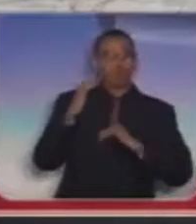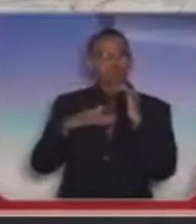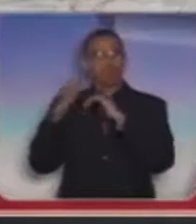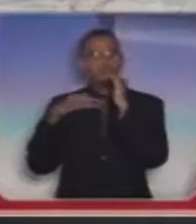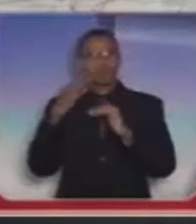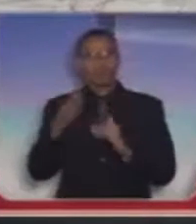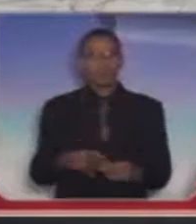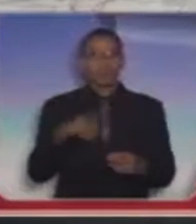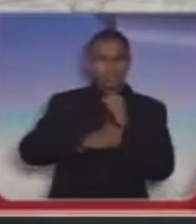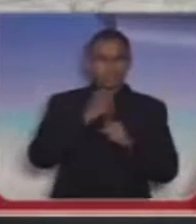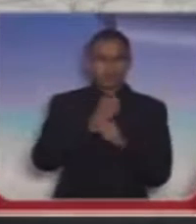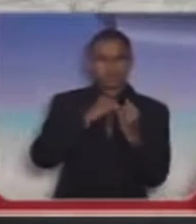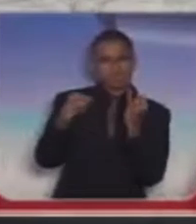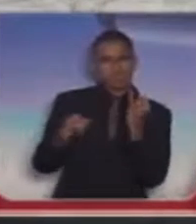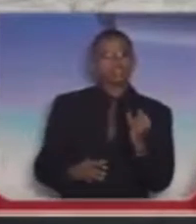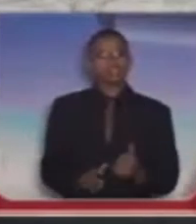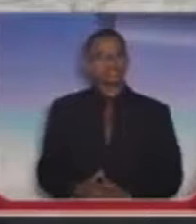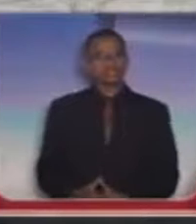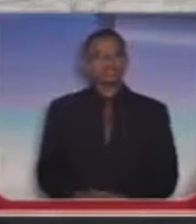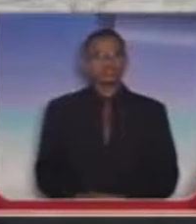abrir as portas